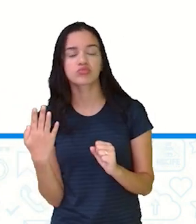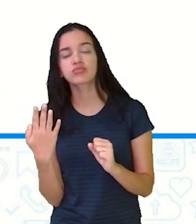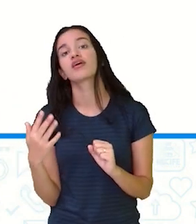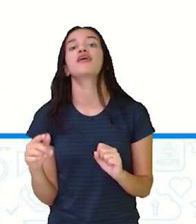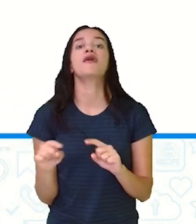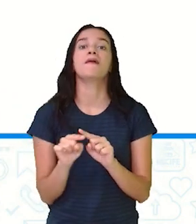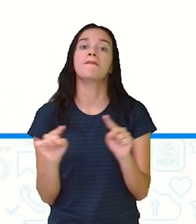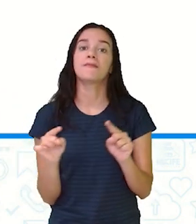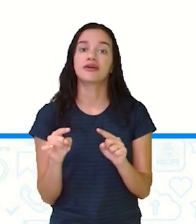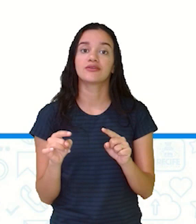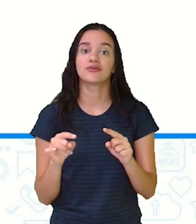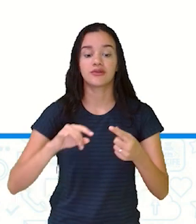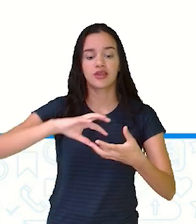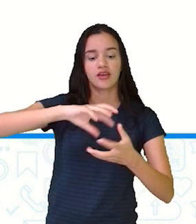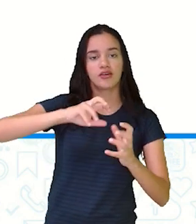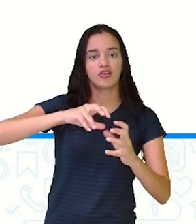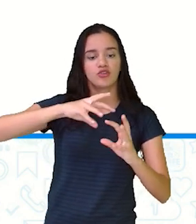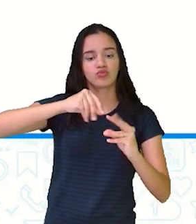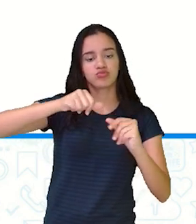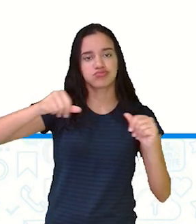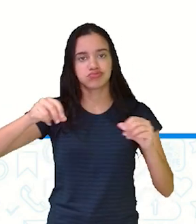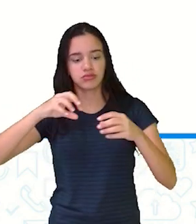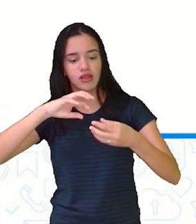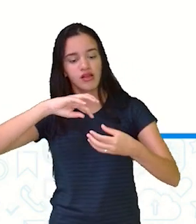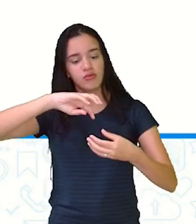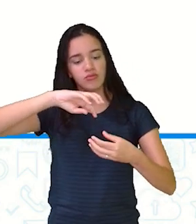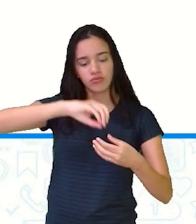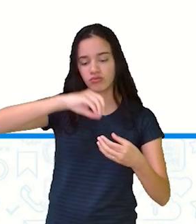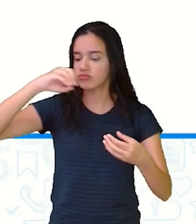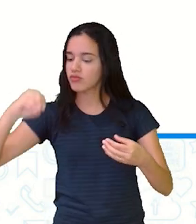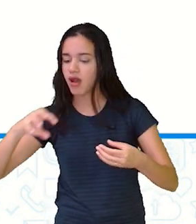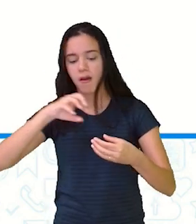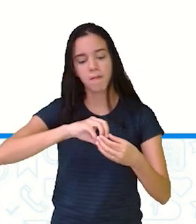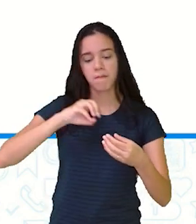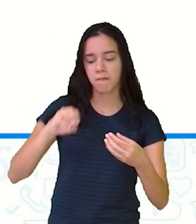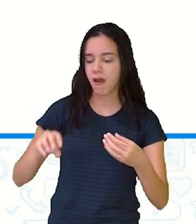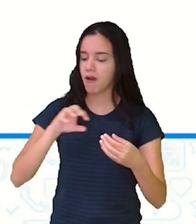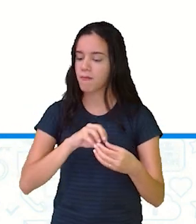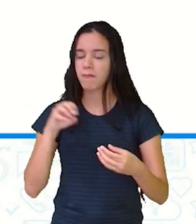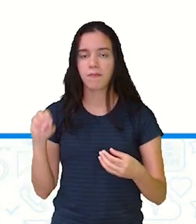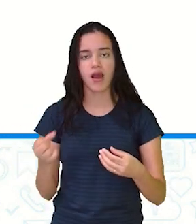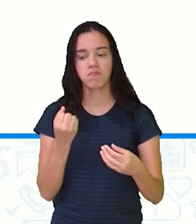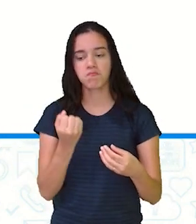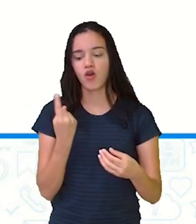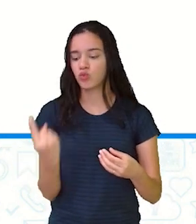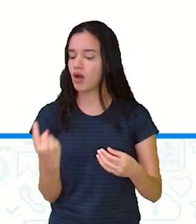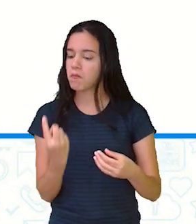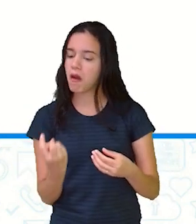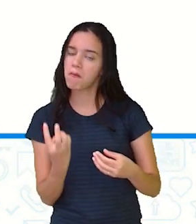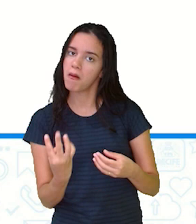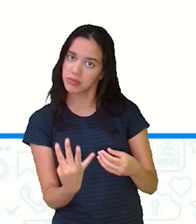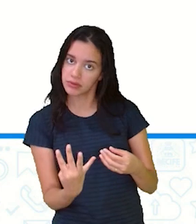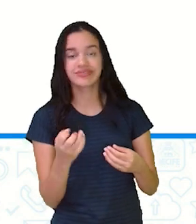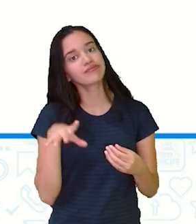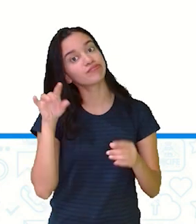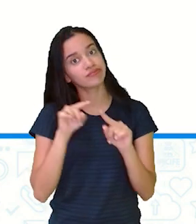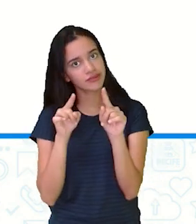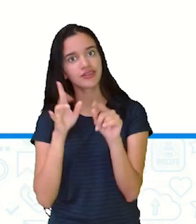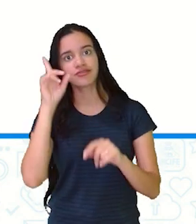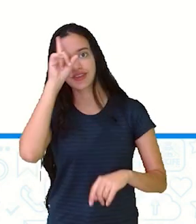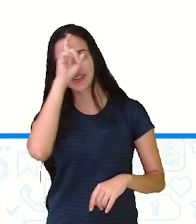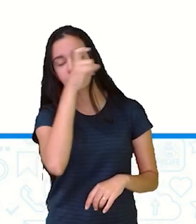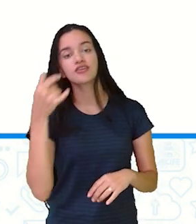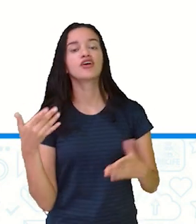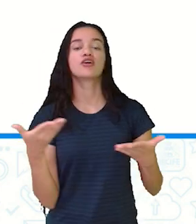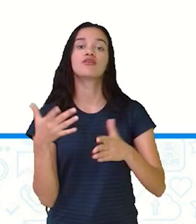aí tu iria quebrar o cubo, né? Porque tu ia ter que tirar, né? Quebrar e sair contando, né? Ia ficar meio difícil. A gente faz com